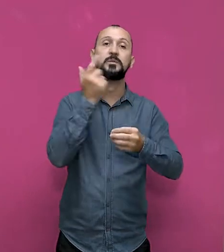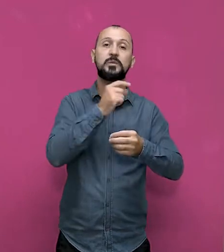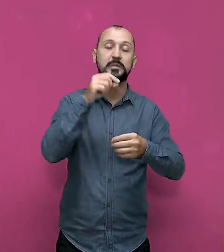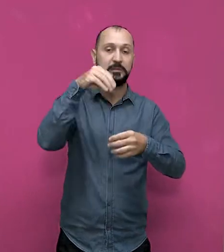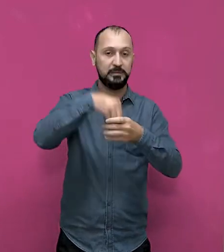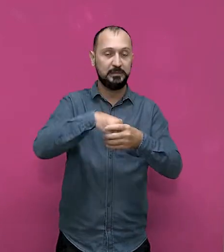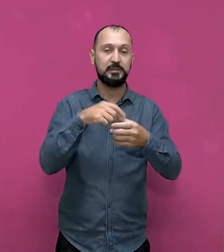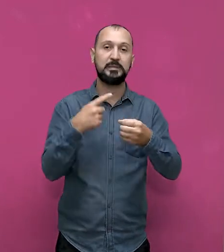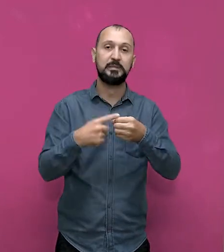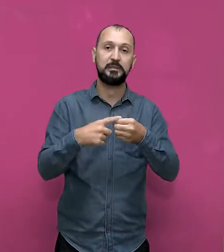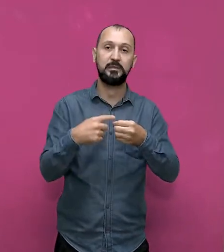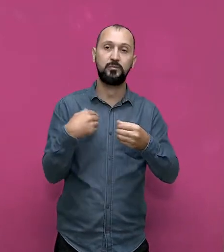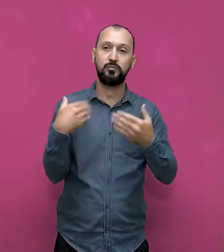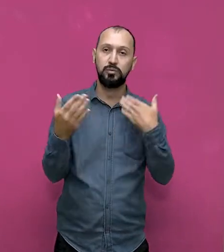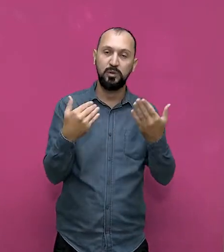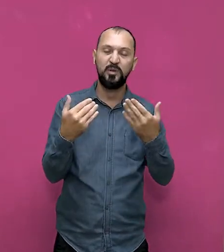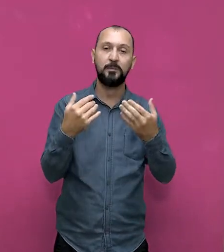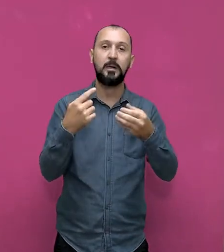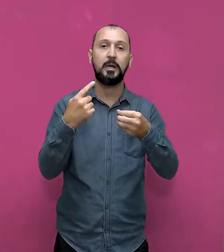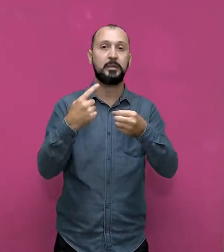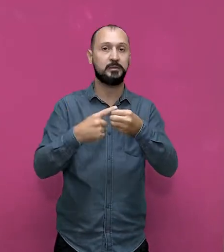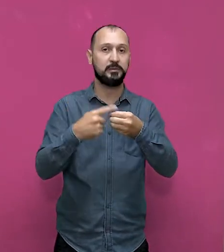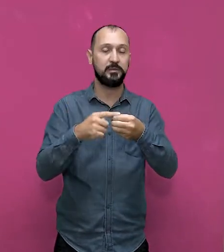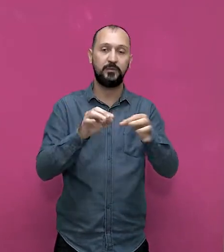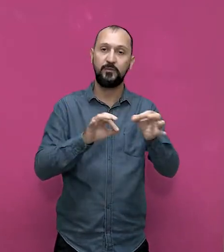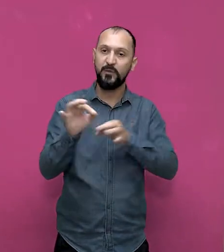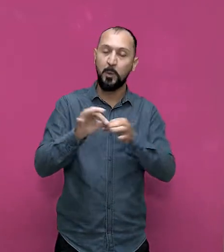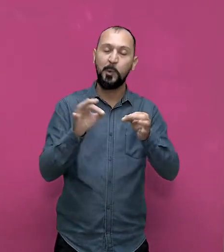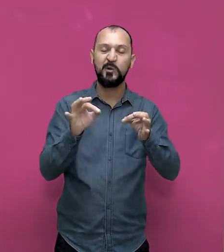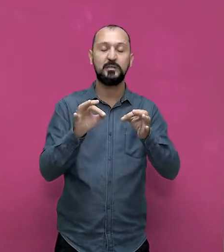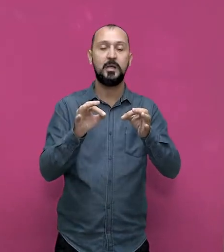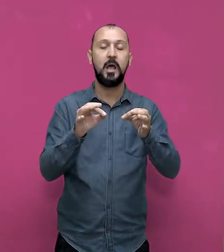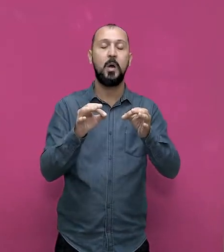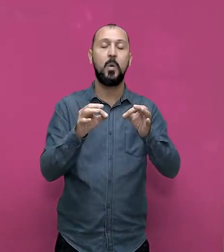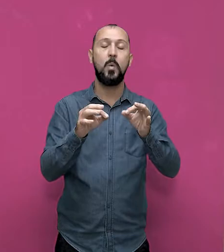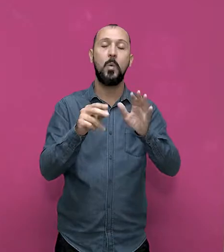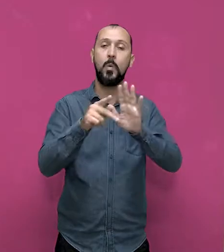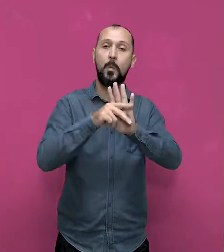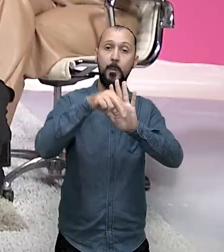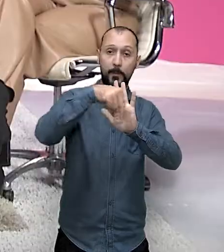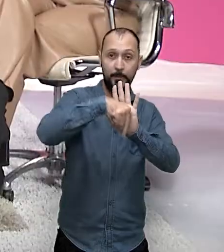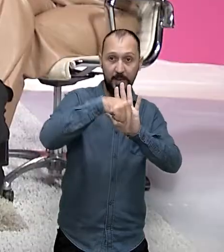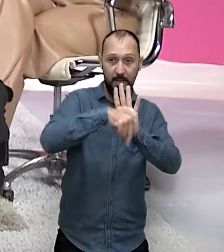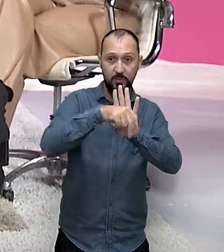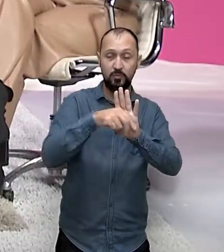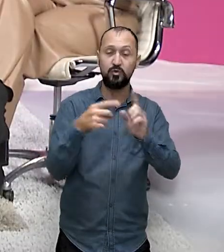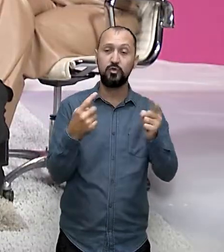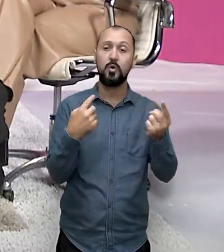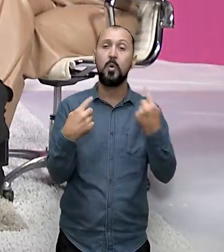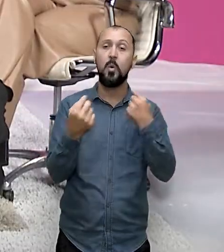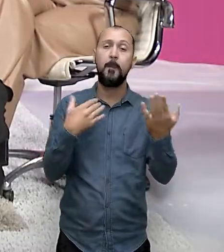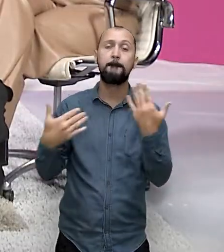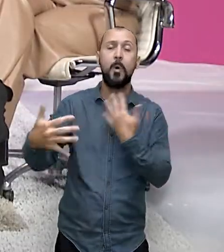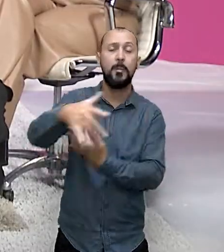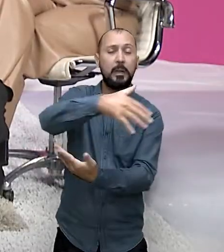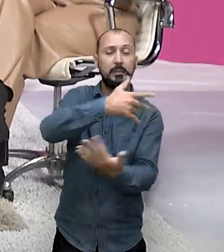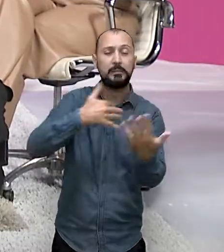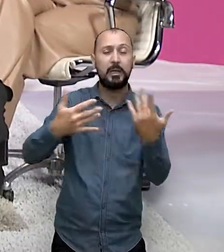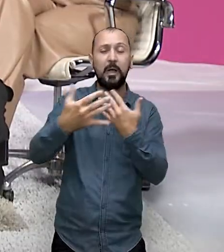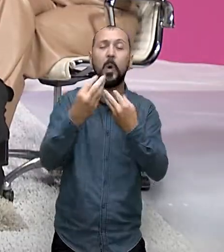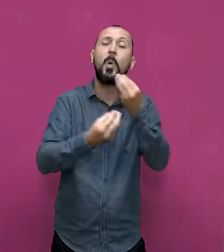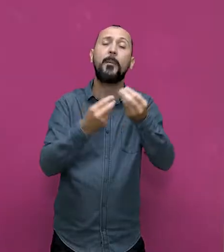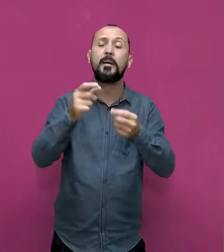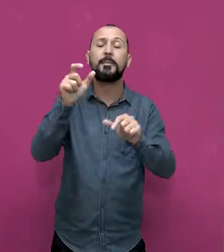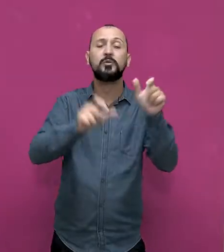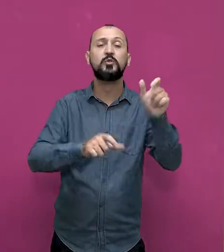os deslocamentos na cidade. Então, normalmente, quando uma cidade vai fazer um plano de mobilidade, ela tem que entender como que as